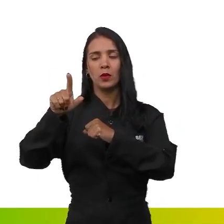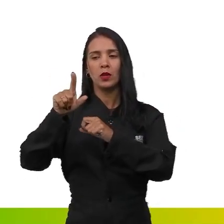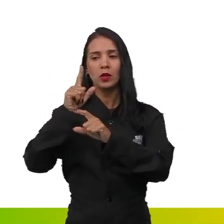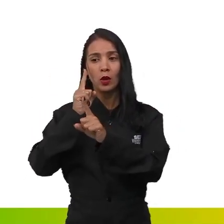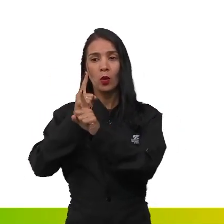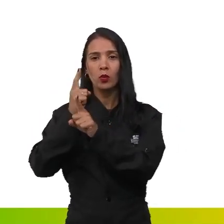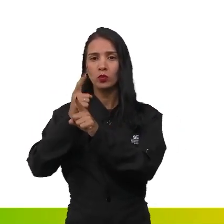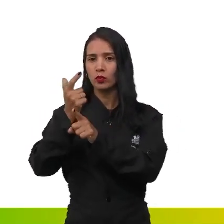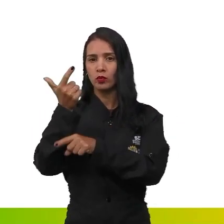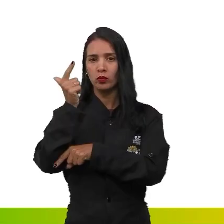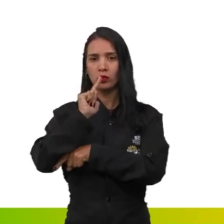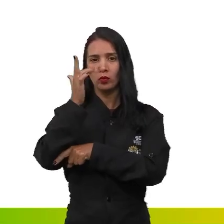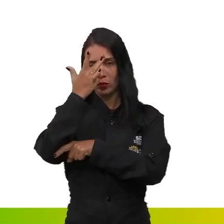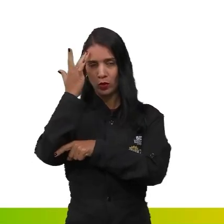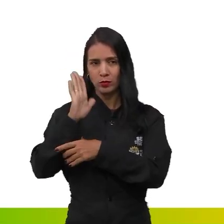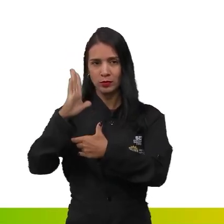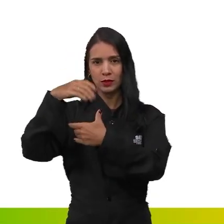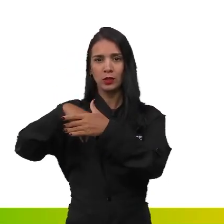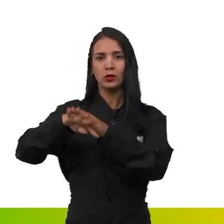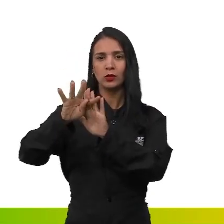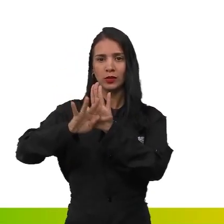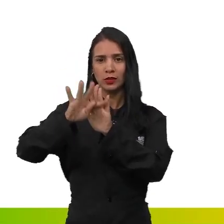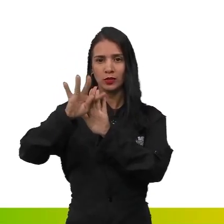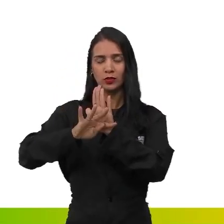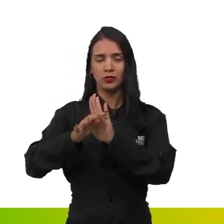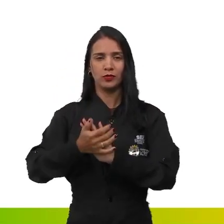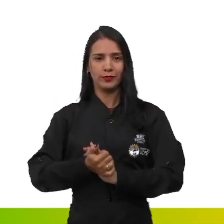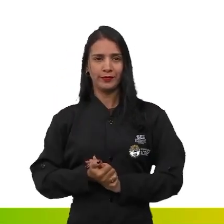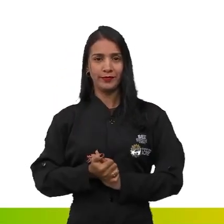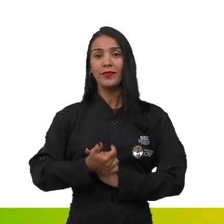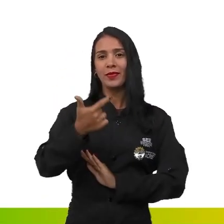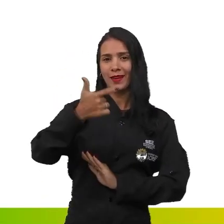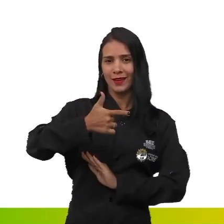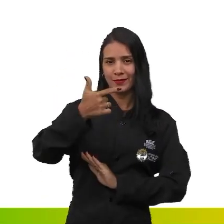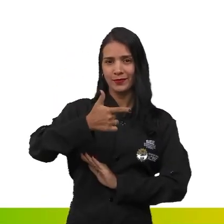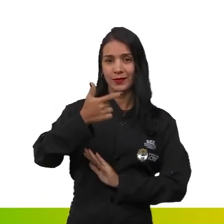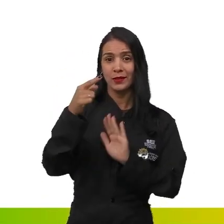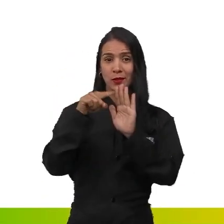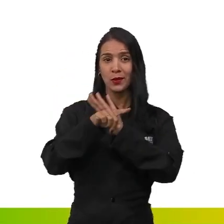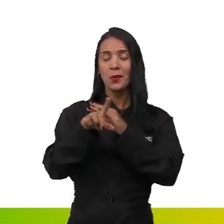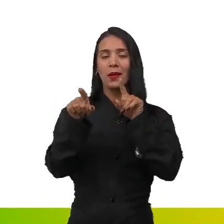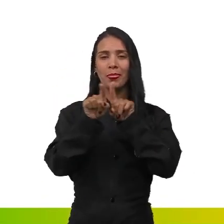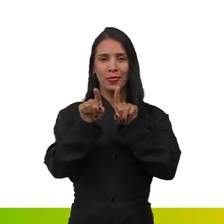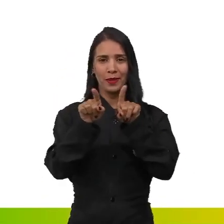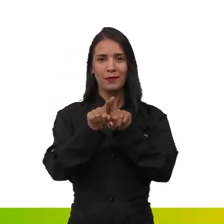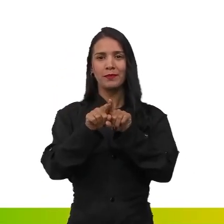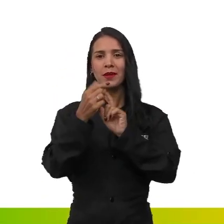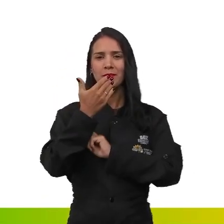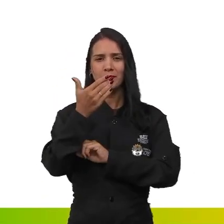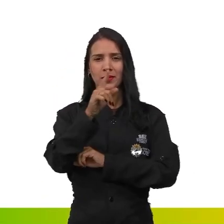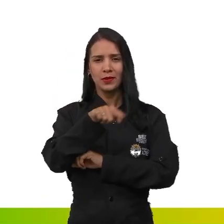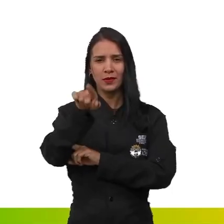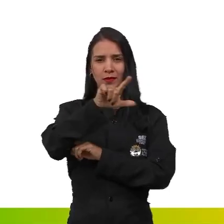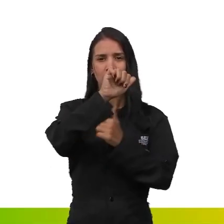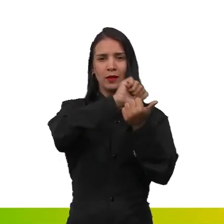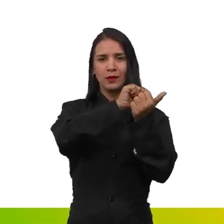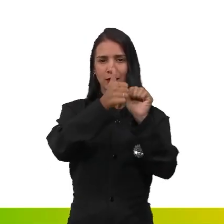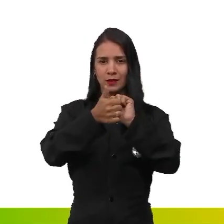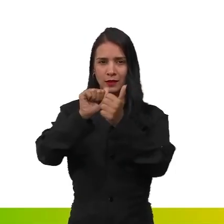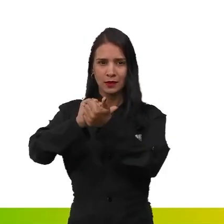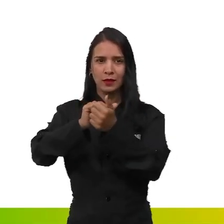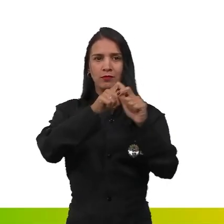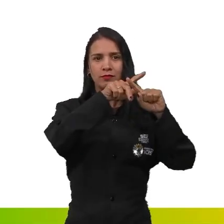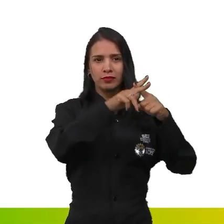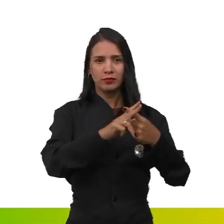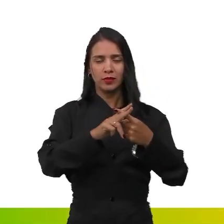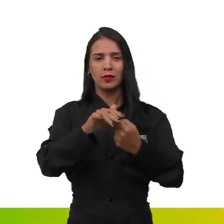certo? A segunda questão também é para que faça essa alteração, tá? Então, acho